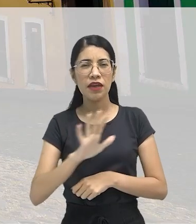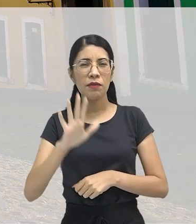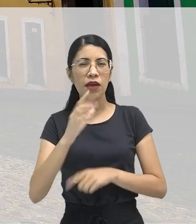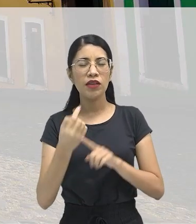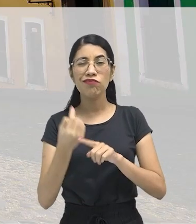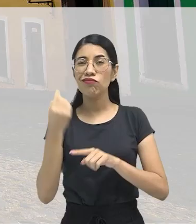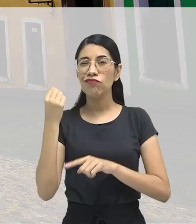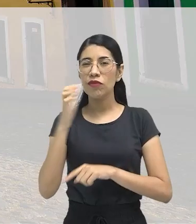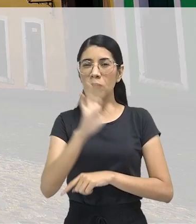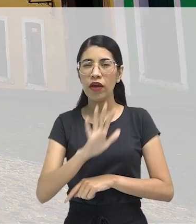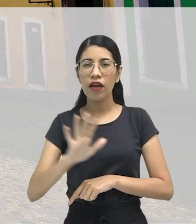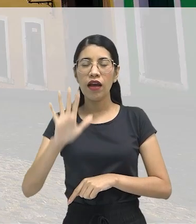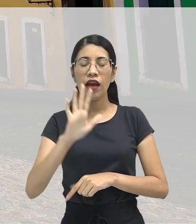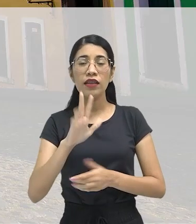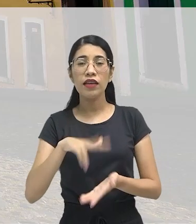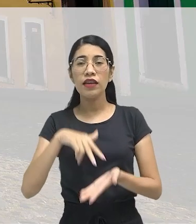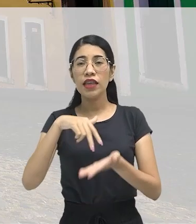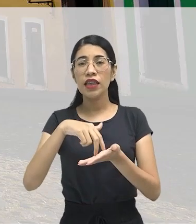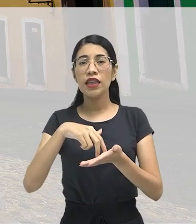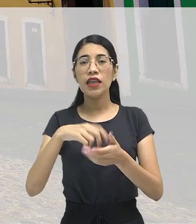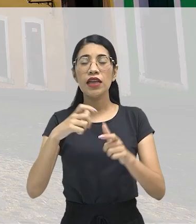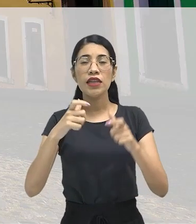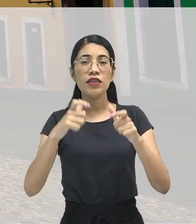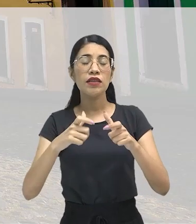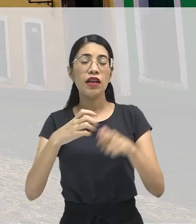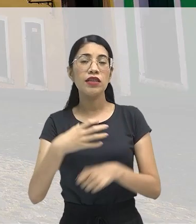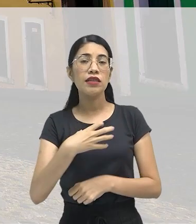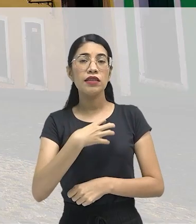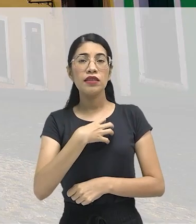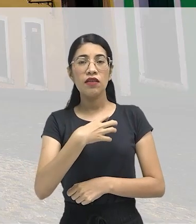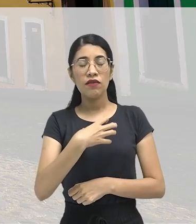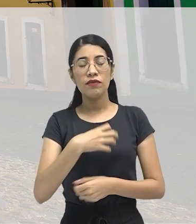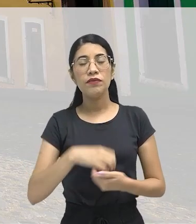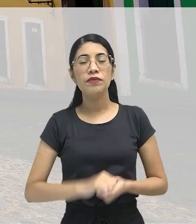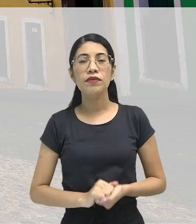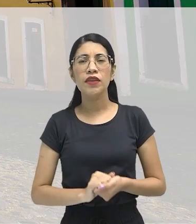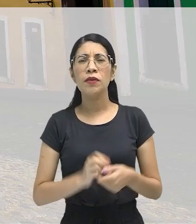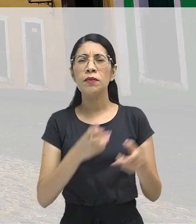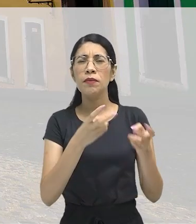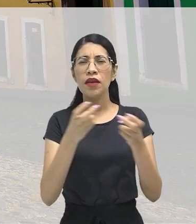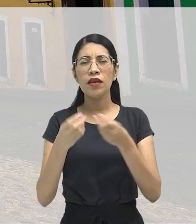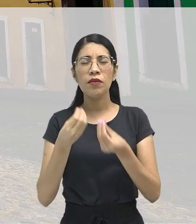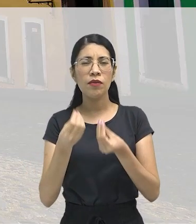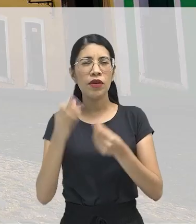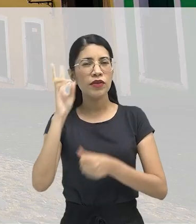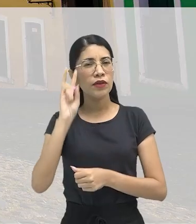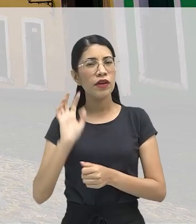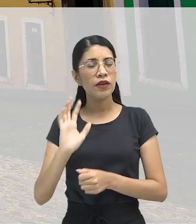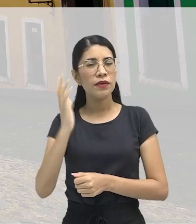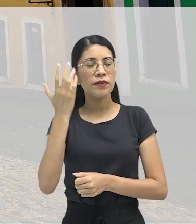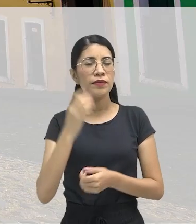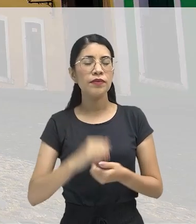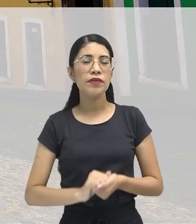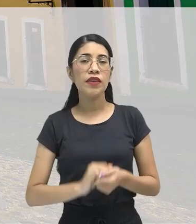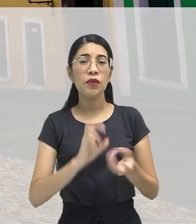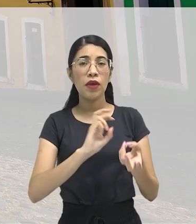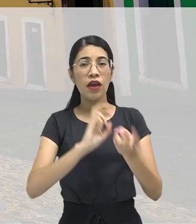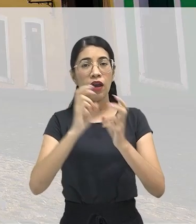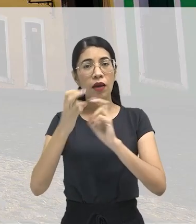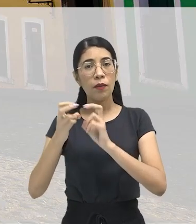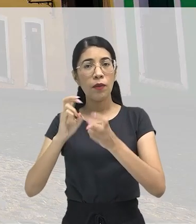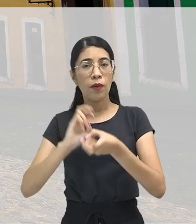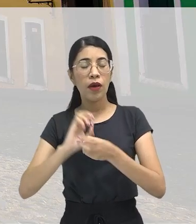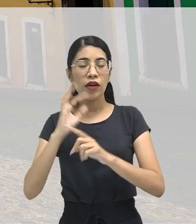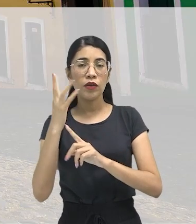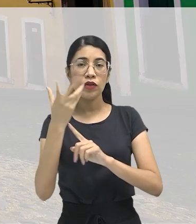né? Nós estamos agora em Salvador. Vamos lá? Então, observem aqui um pouquinho da história. A capoeira é uma